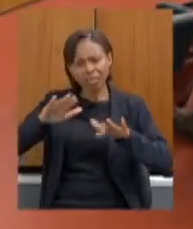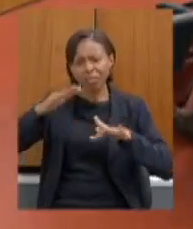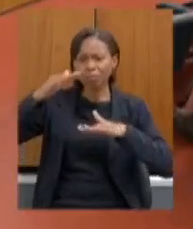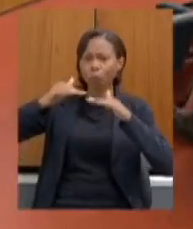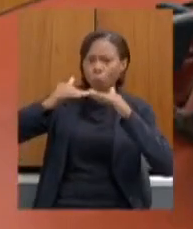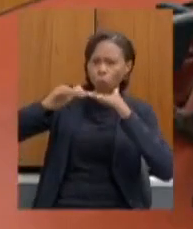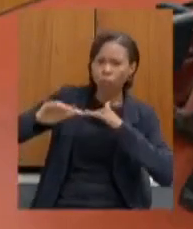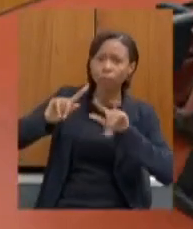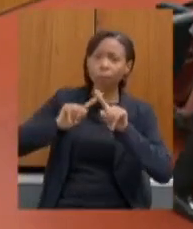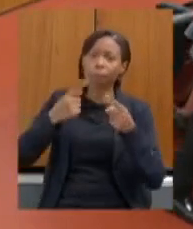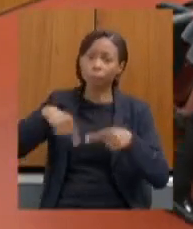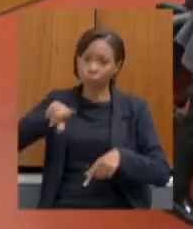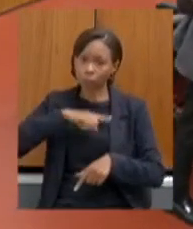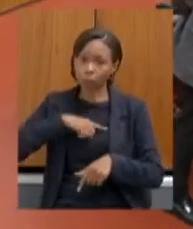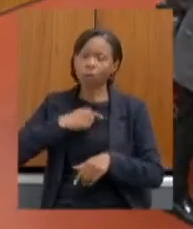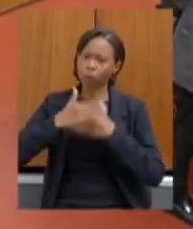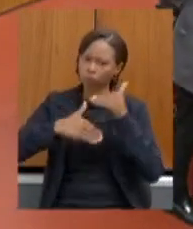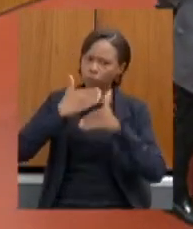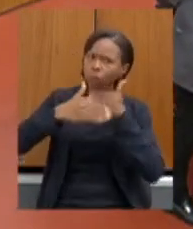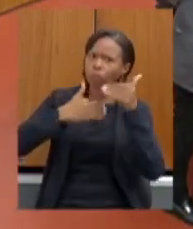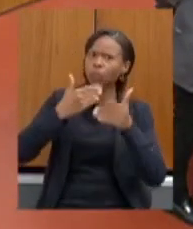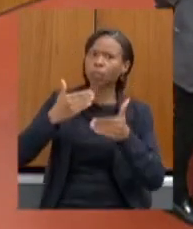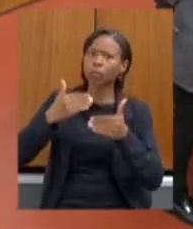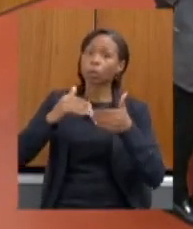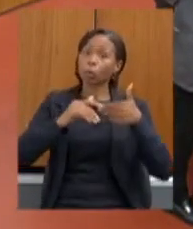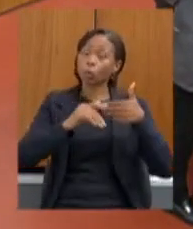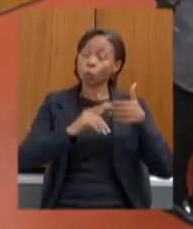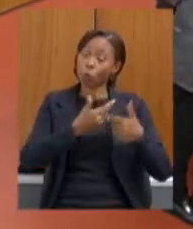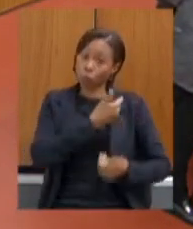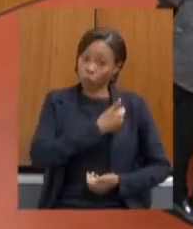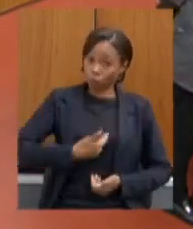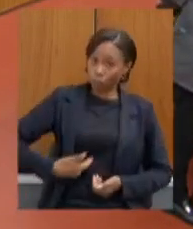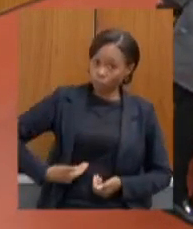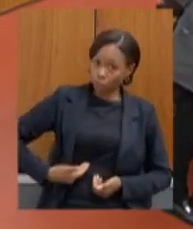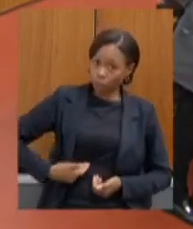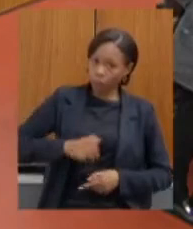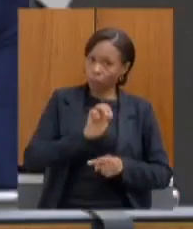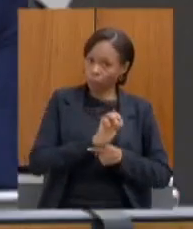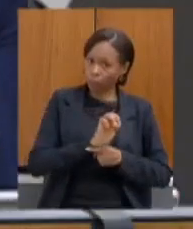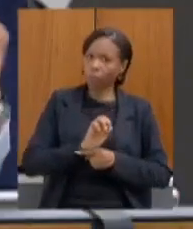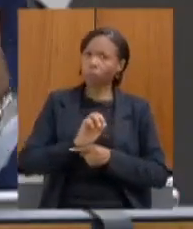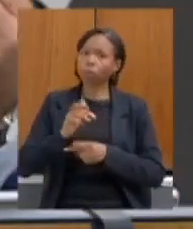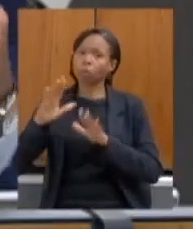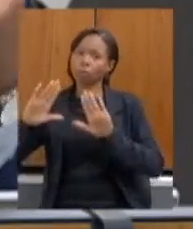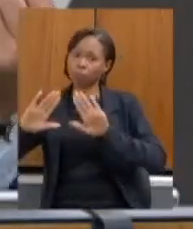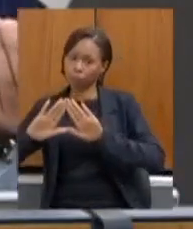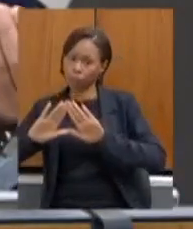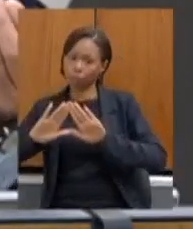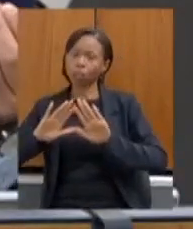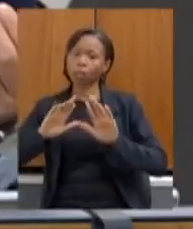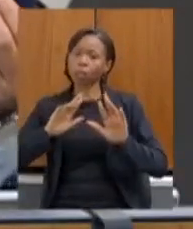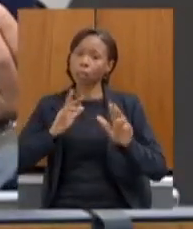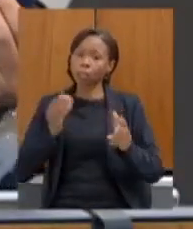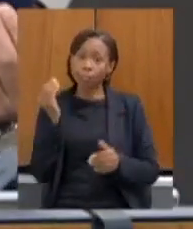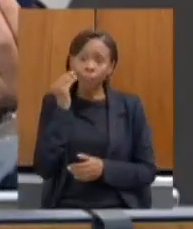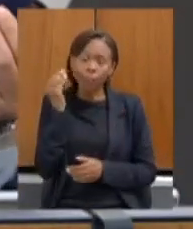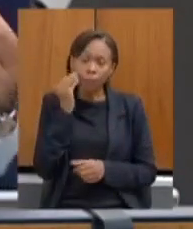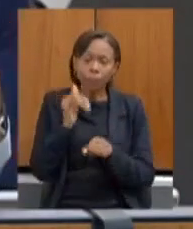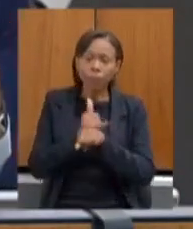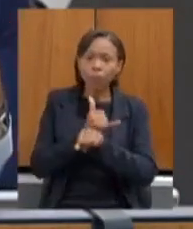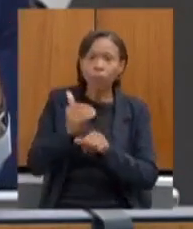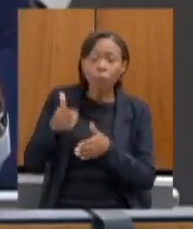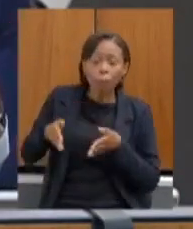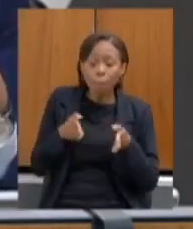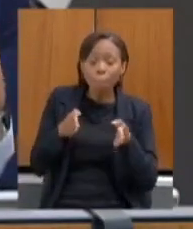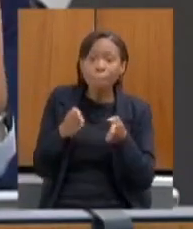construímos, governo estadual e assembleia legislativa, o melhor caminho, ou o melhor caminho possível para a Previdência do nosso